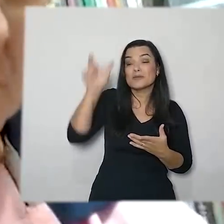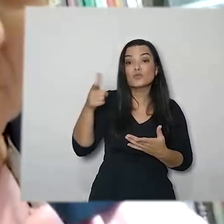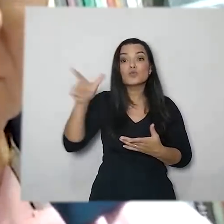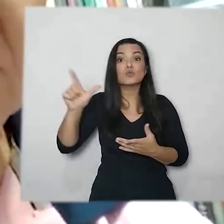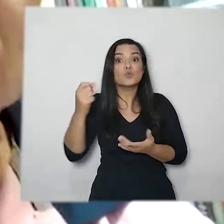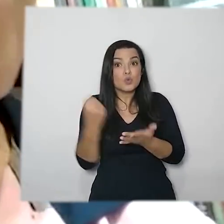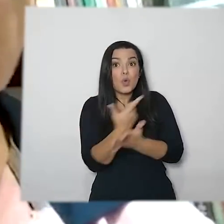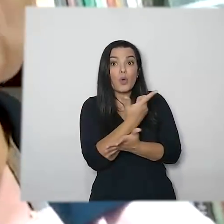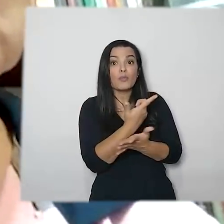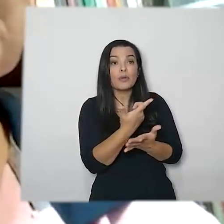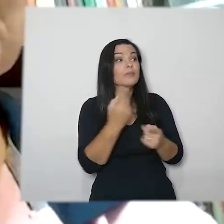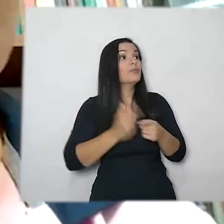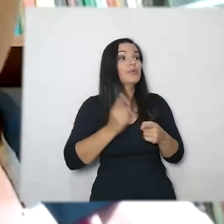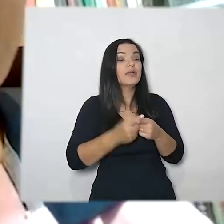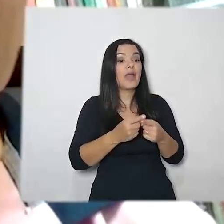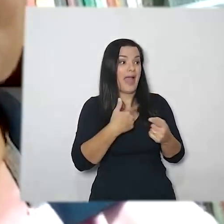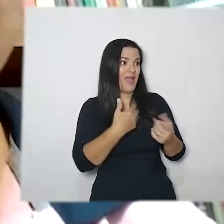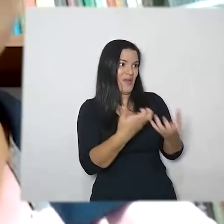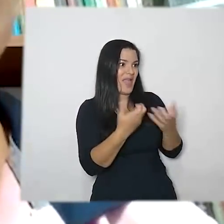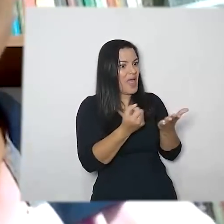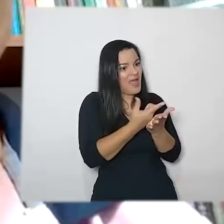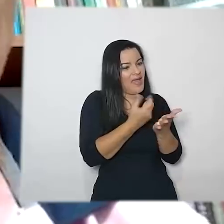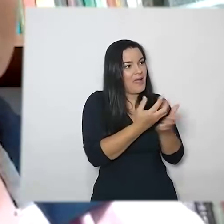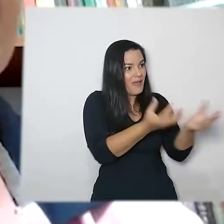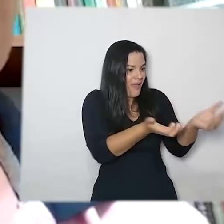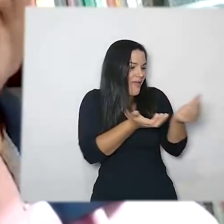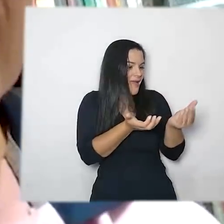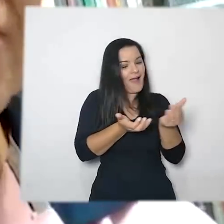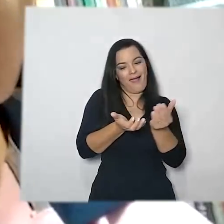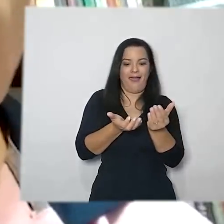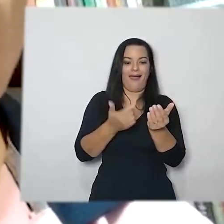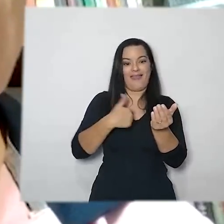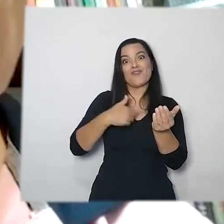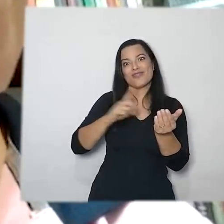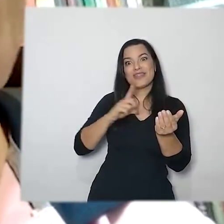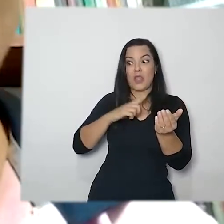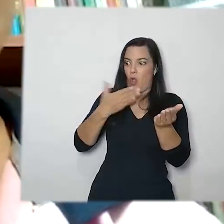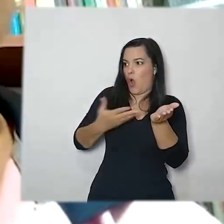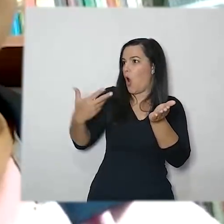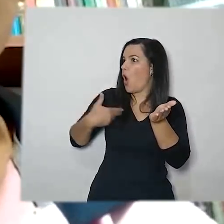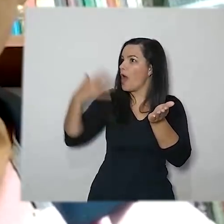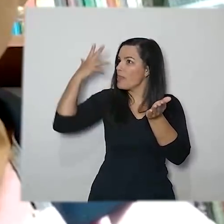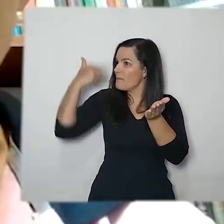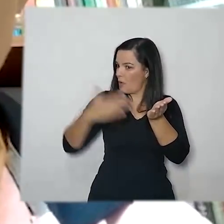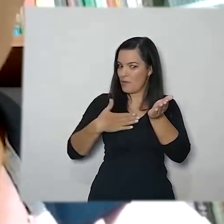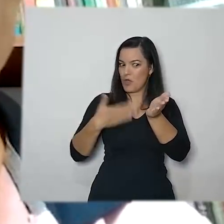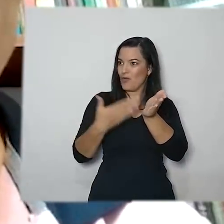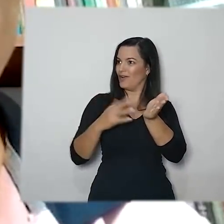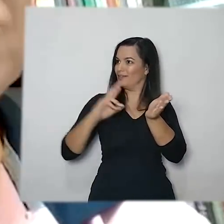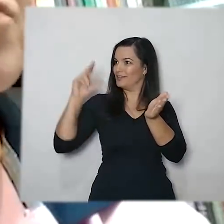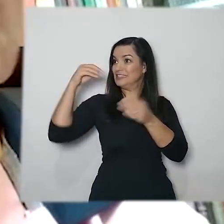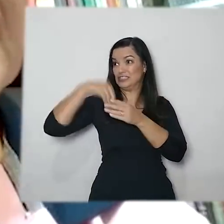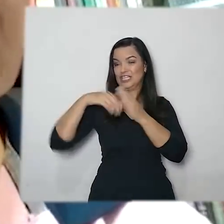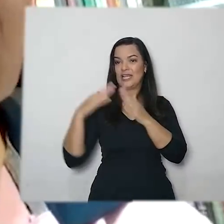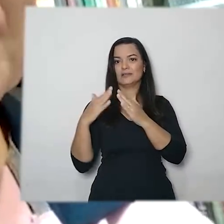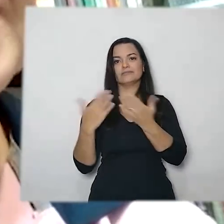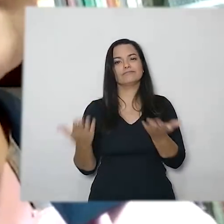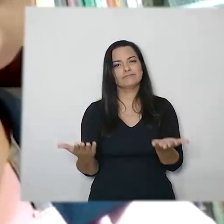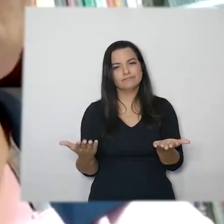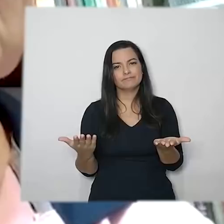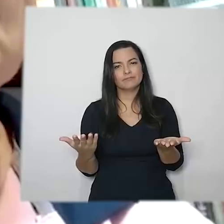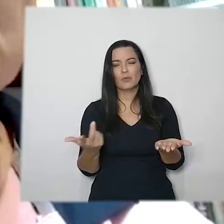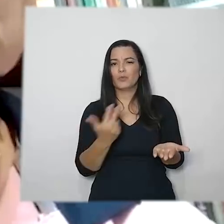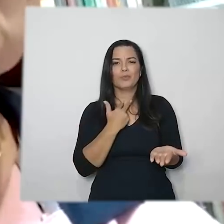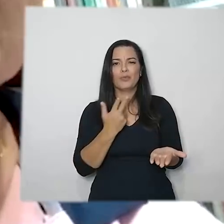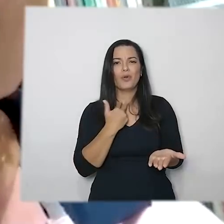vezes as pessoas compram só para ter assim, poder se gabar frente aos amigos. Olha o bicho que eu tenho em casa. Isso não é legal, porque